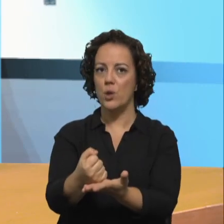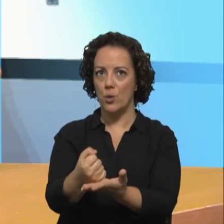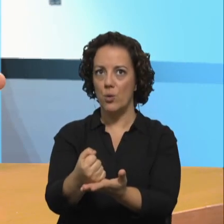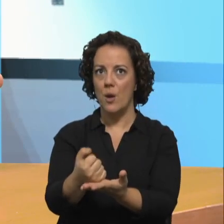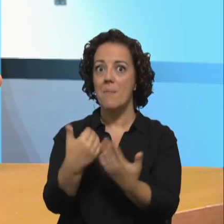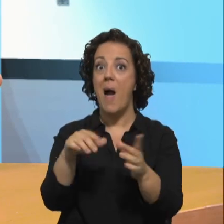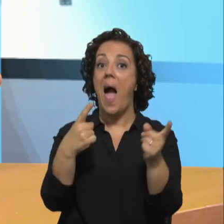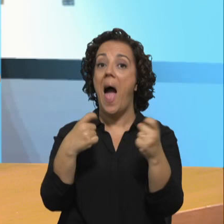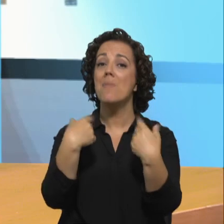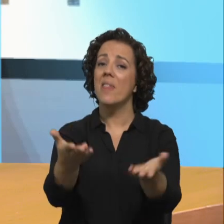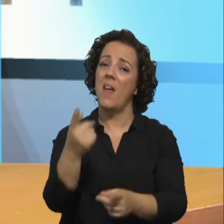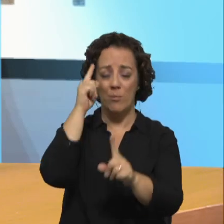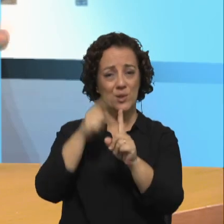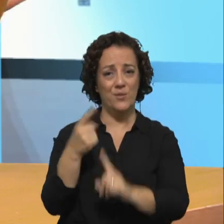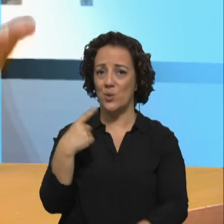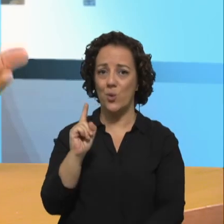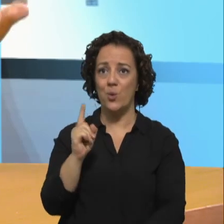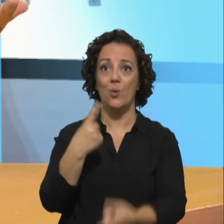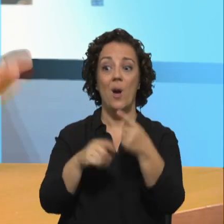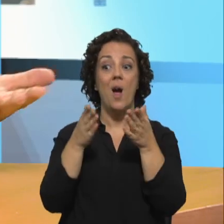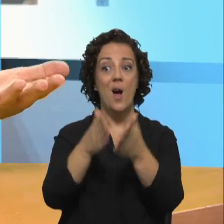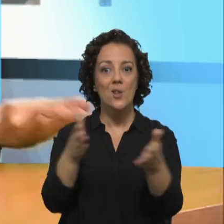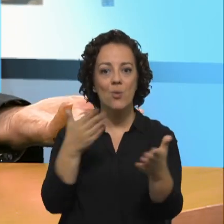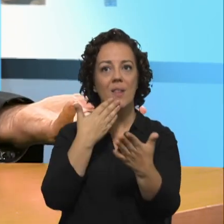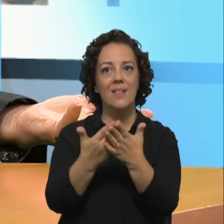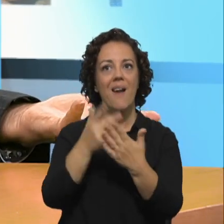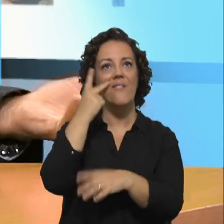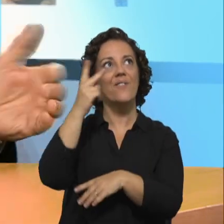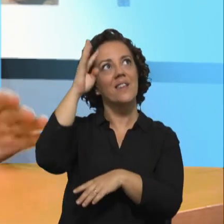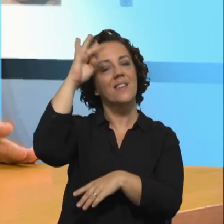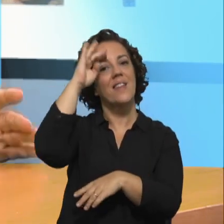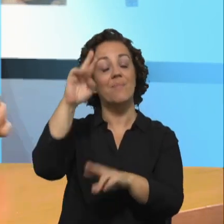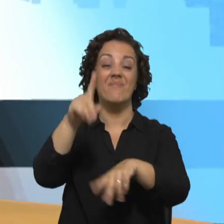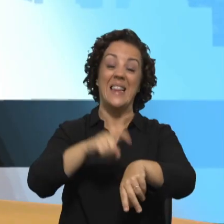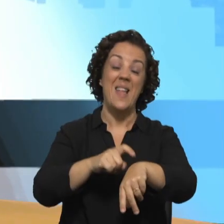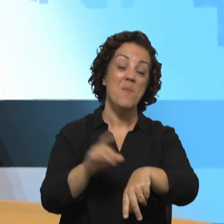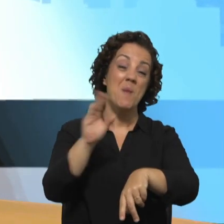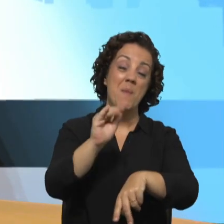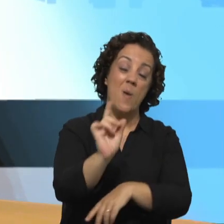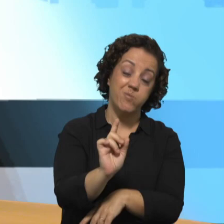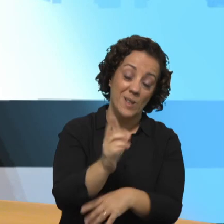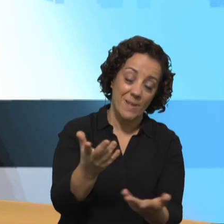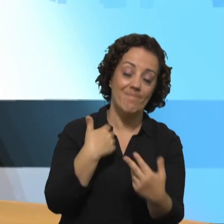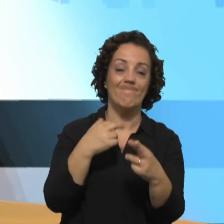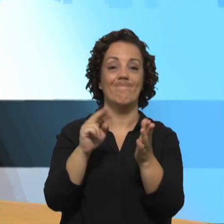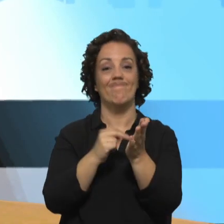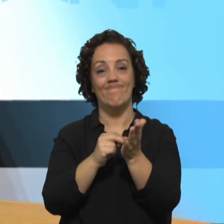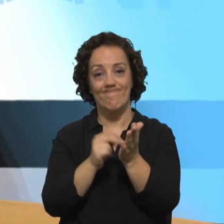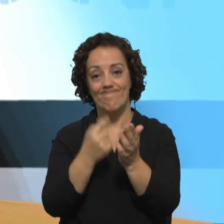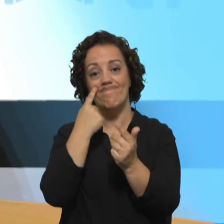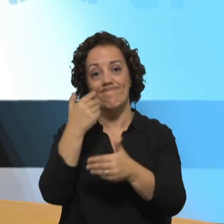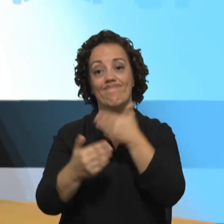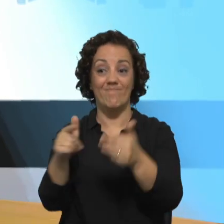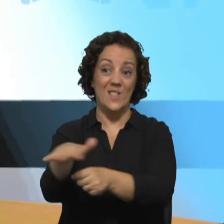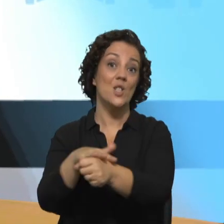com armas. Claro. É ajudá-las a ter horizontes de vida. O tempo não nos permite ir mais além, vamos aguardar e continuar a acompanhar esta